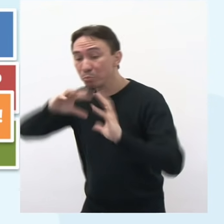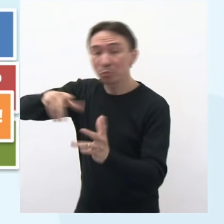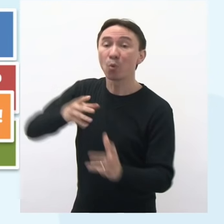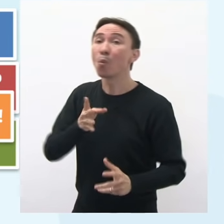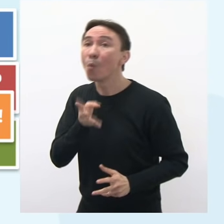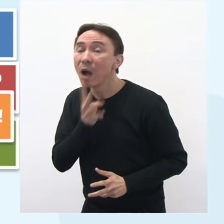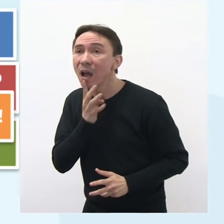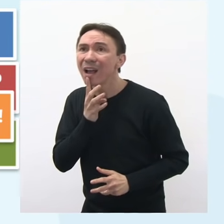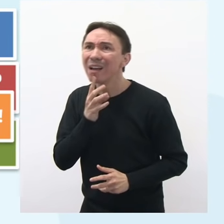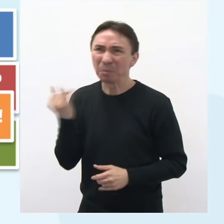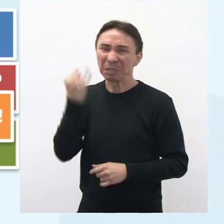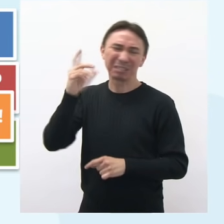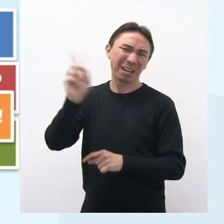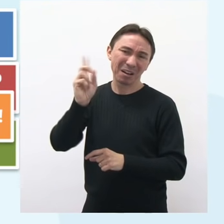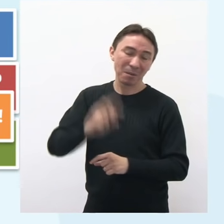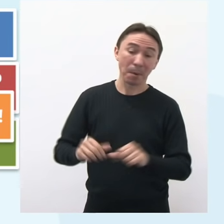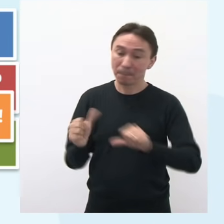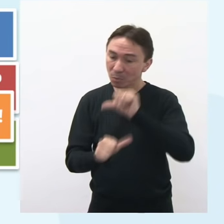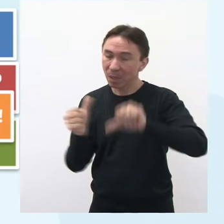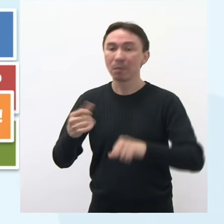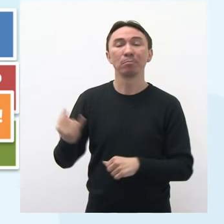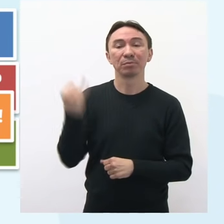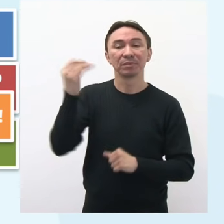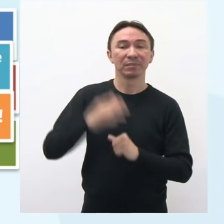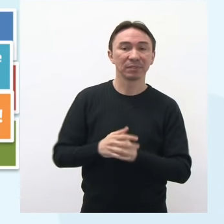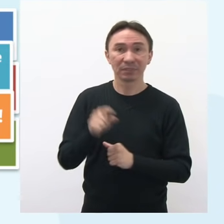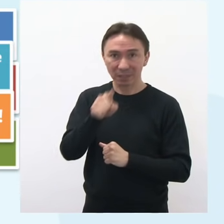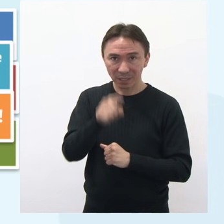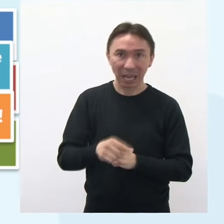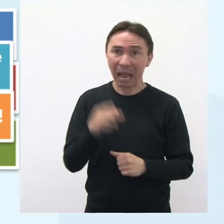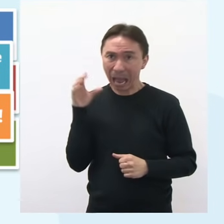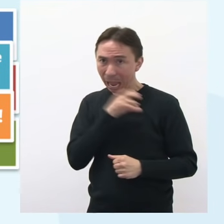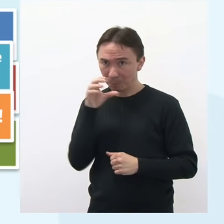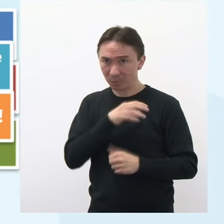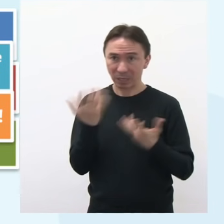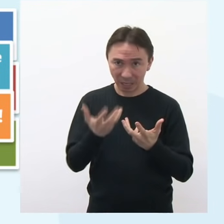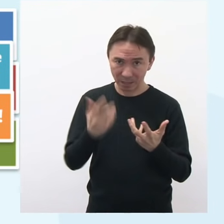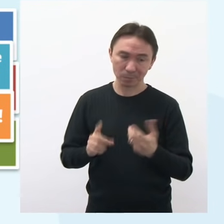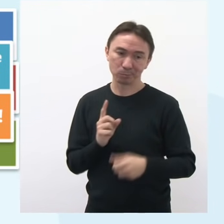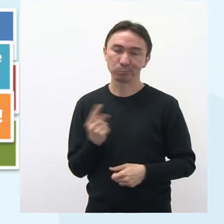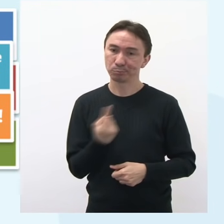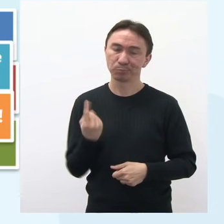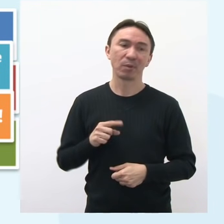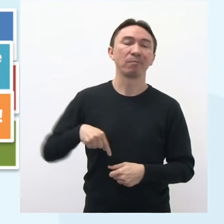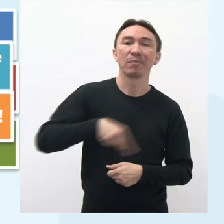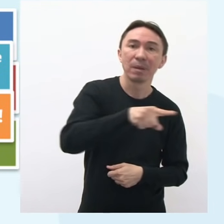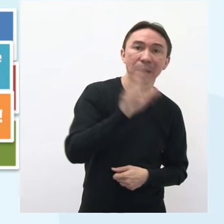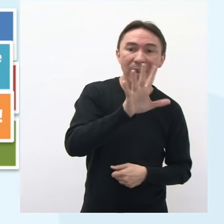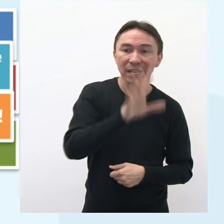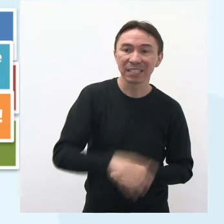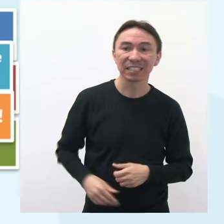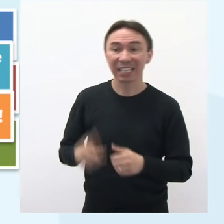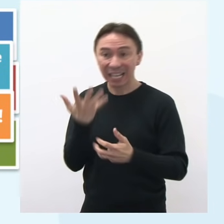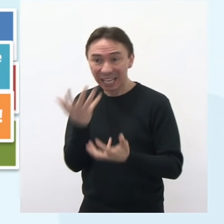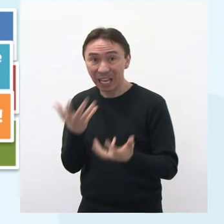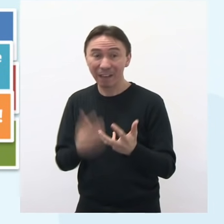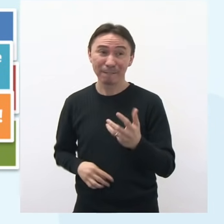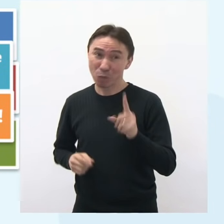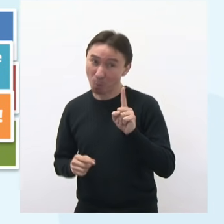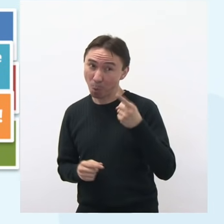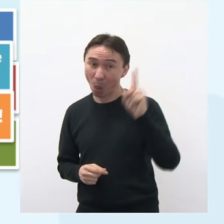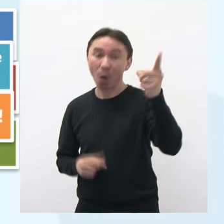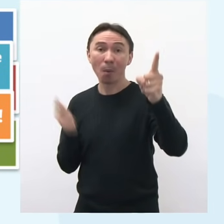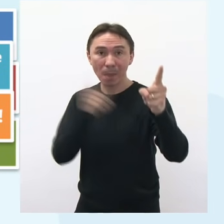rápido, vá sozinho. Se quer ir longe, vai em grupo. E, finalizando, não tenha medo de viver, de correr atrás do